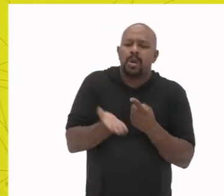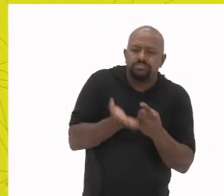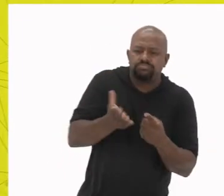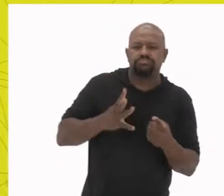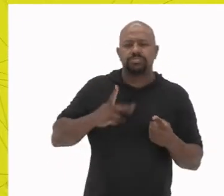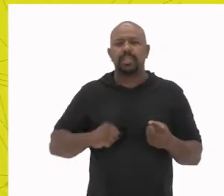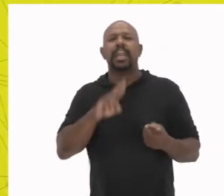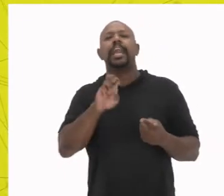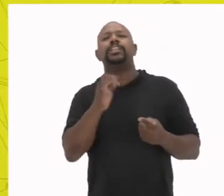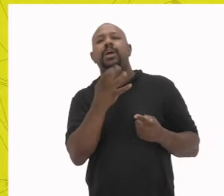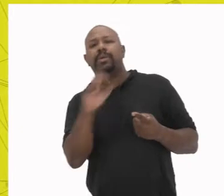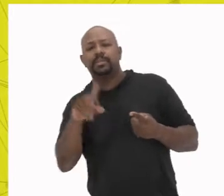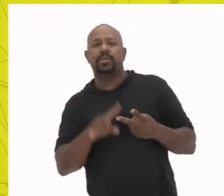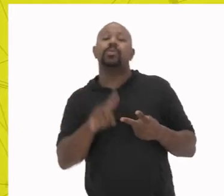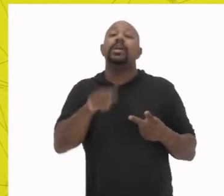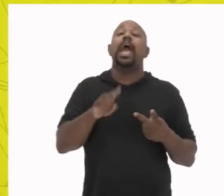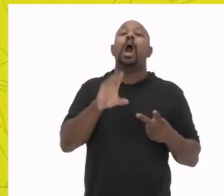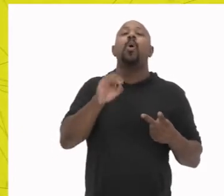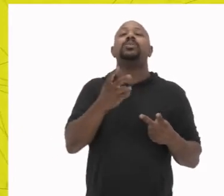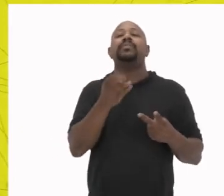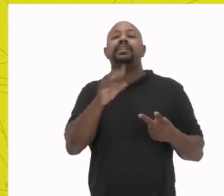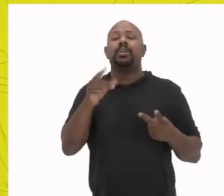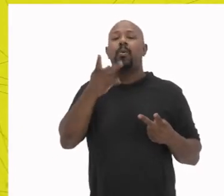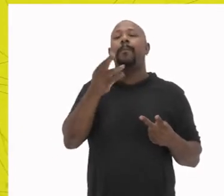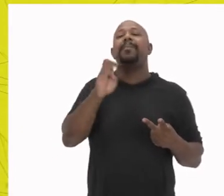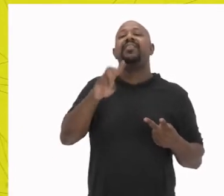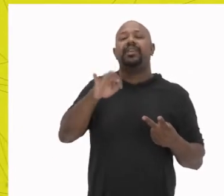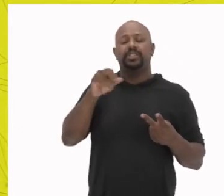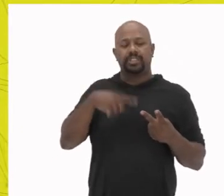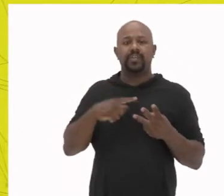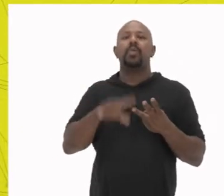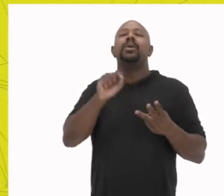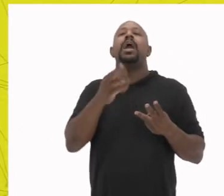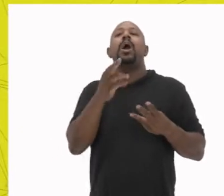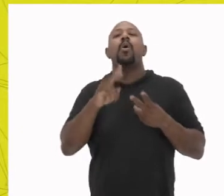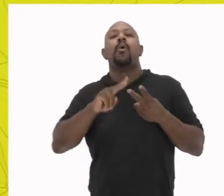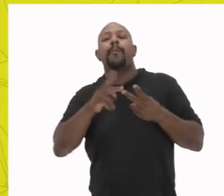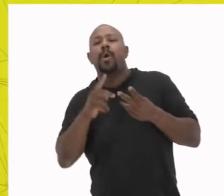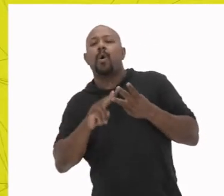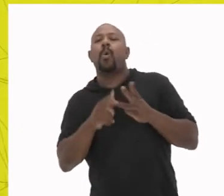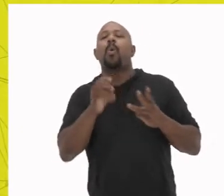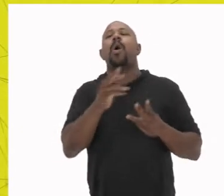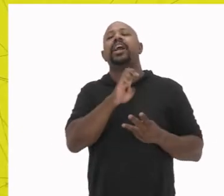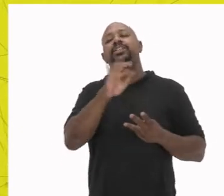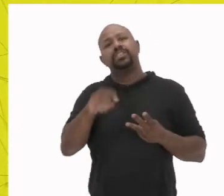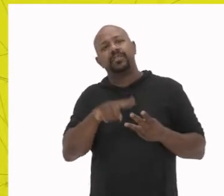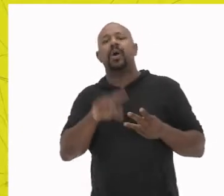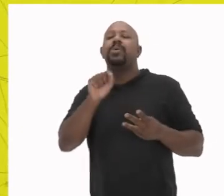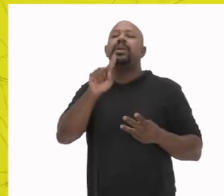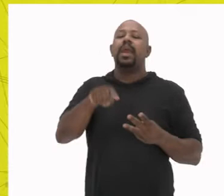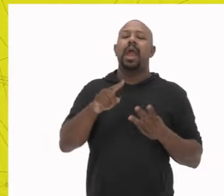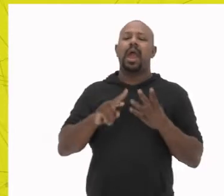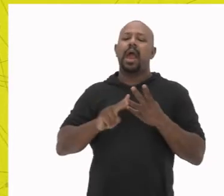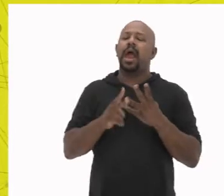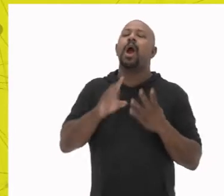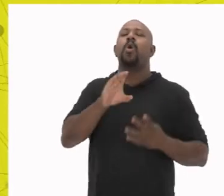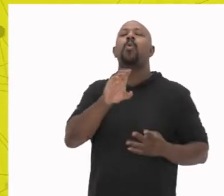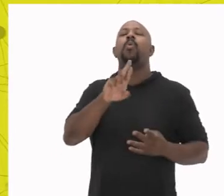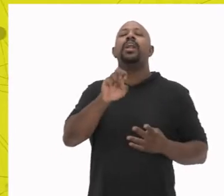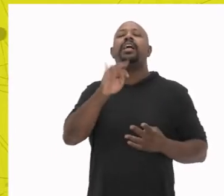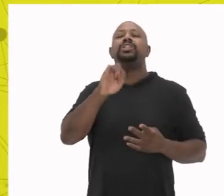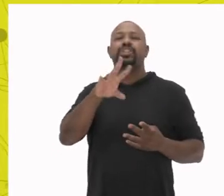preservação, conservação e restauração, o que é conservação preventiva, o que é conservação corretiva e o que é